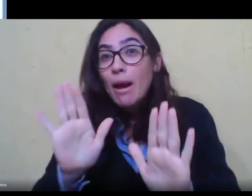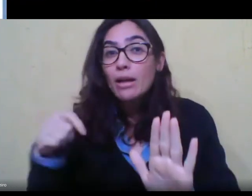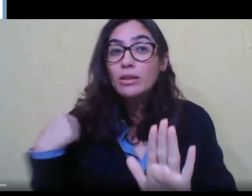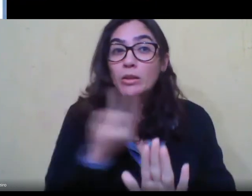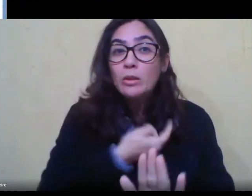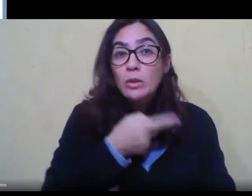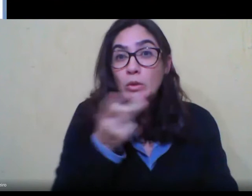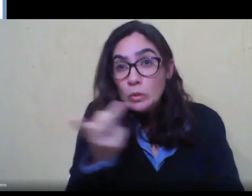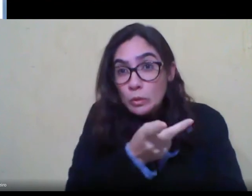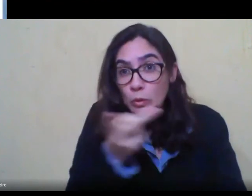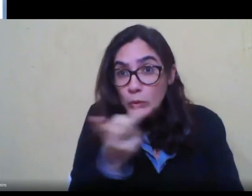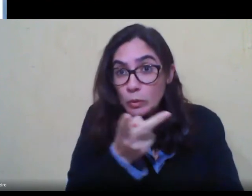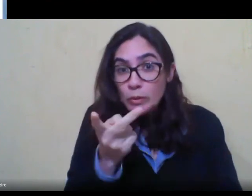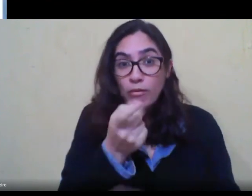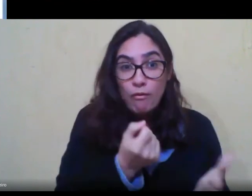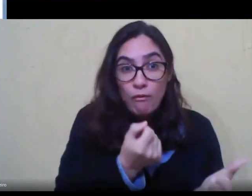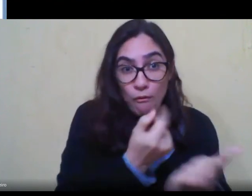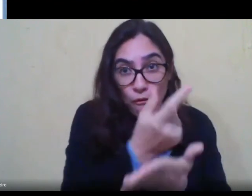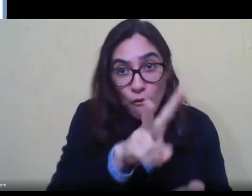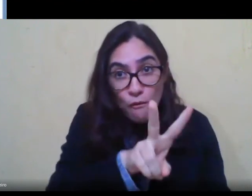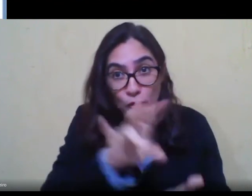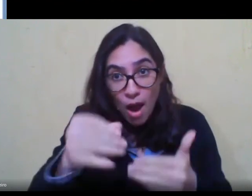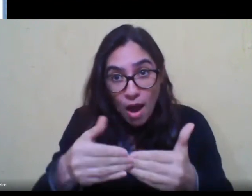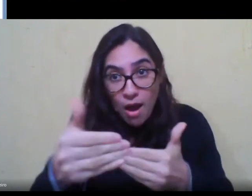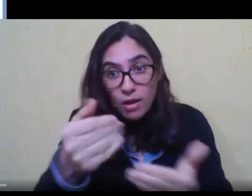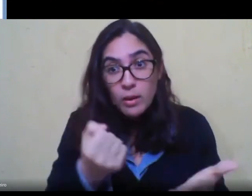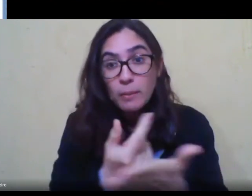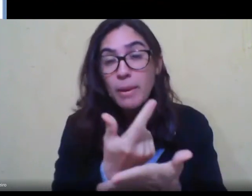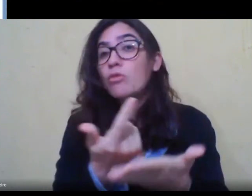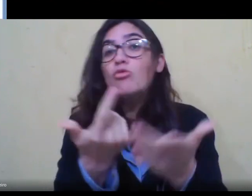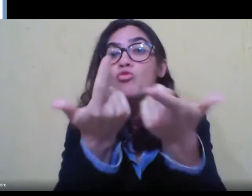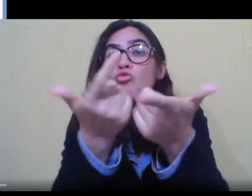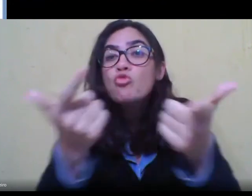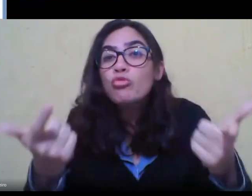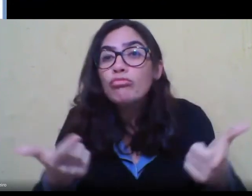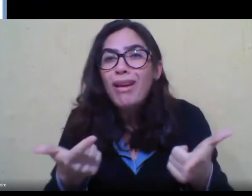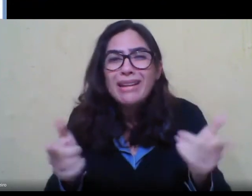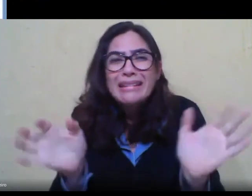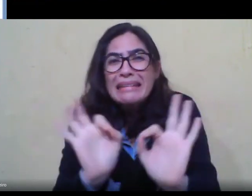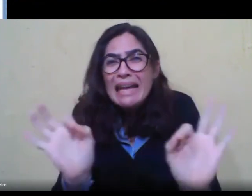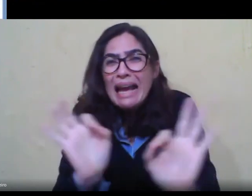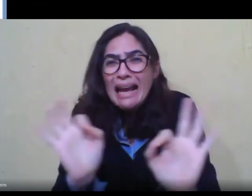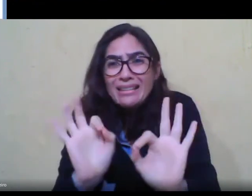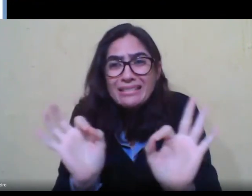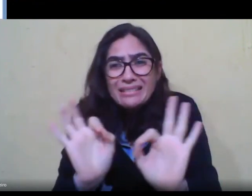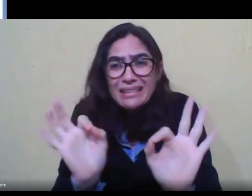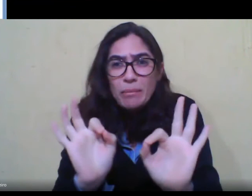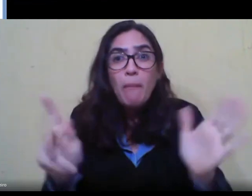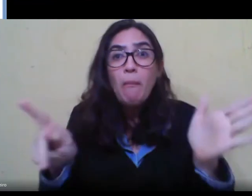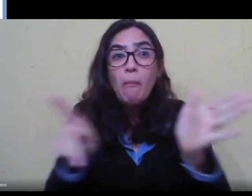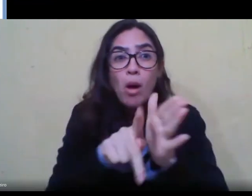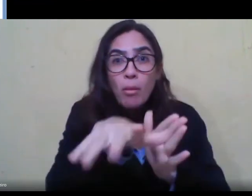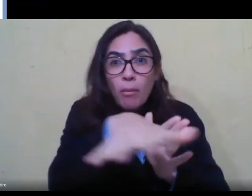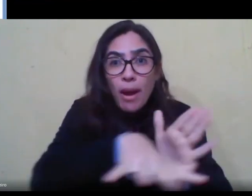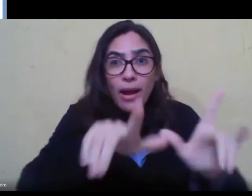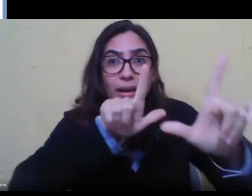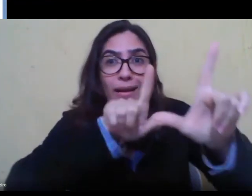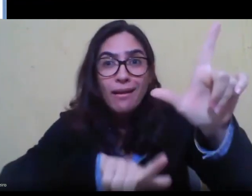absolutamente nada, nada de letras e linguística. Então, não é uma questão de falar assim, ah, a gente vai colocar lá para